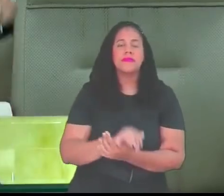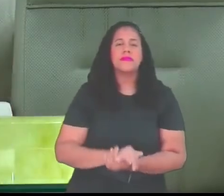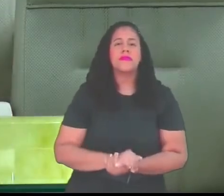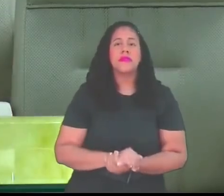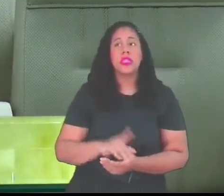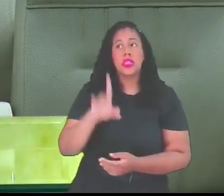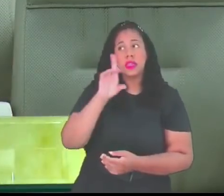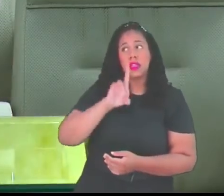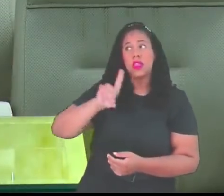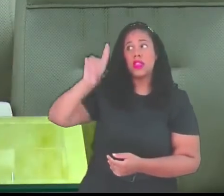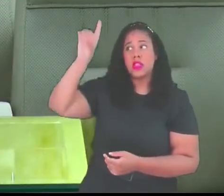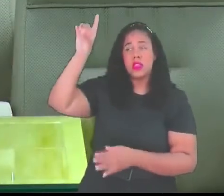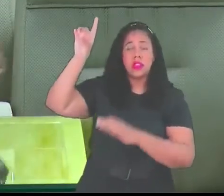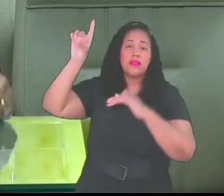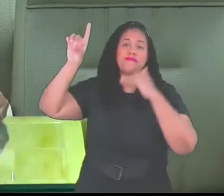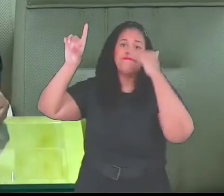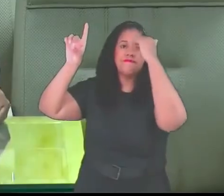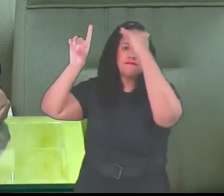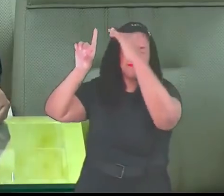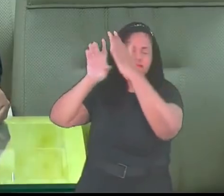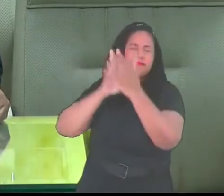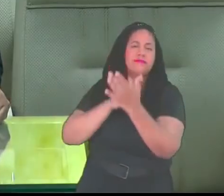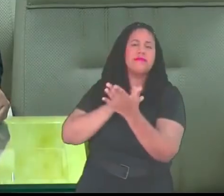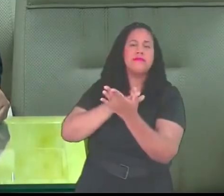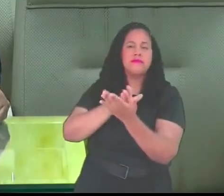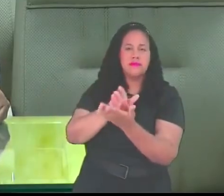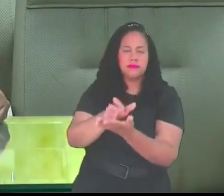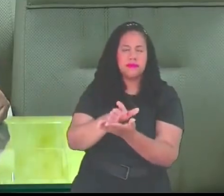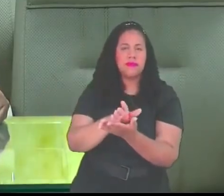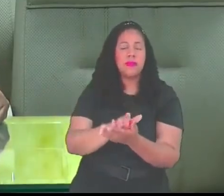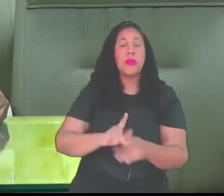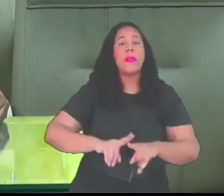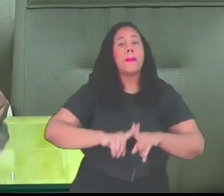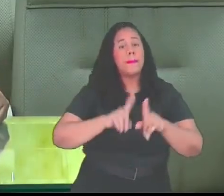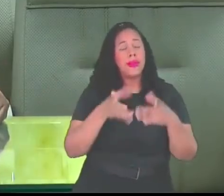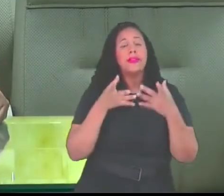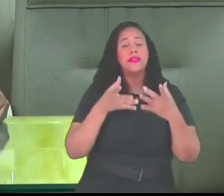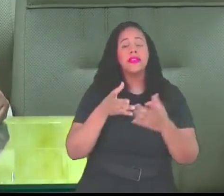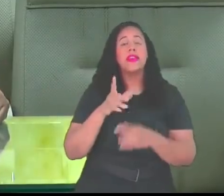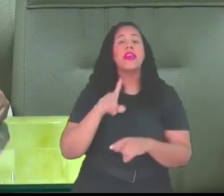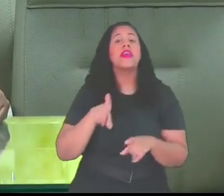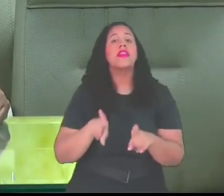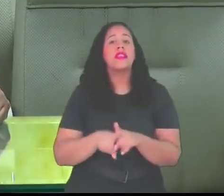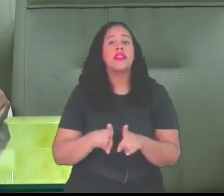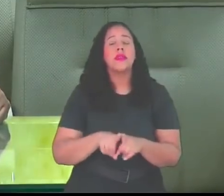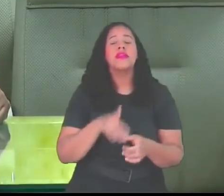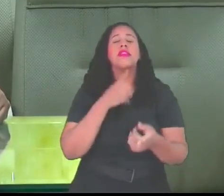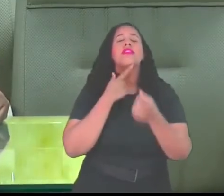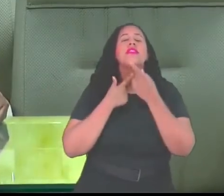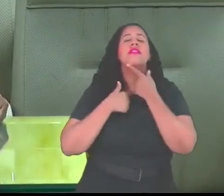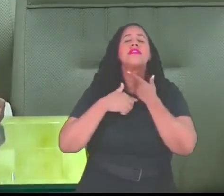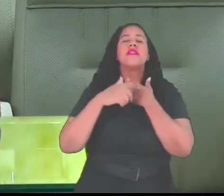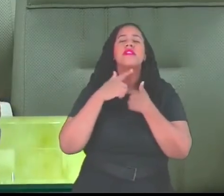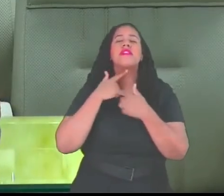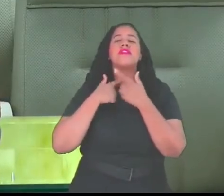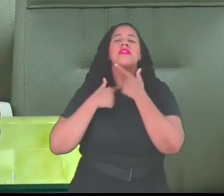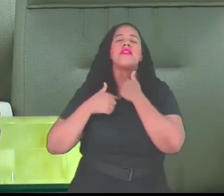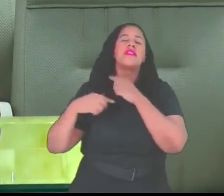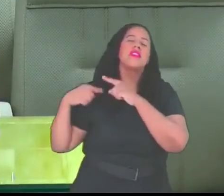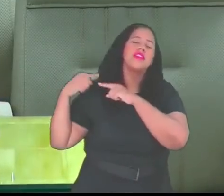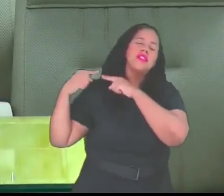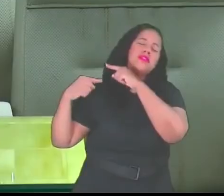que Deus é grande e fiel, mas ele também deseja que as futuras gerações